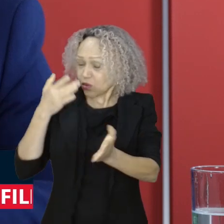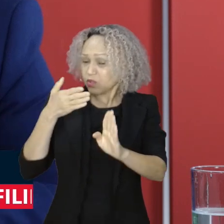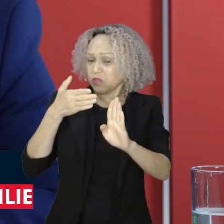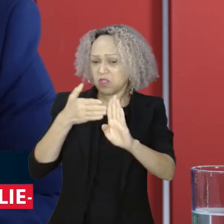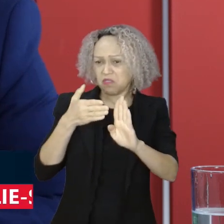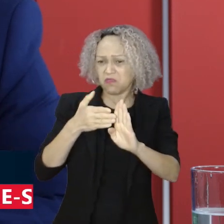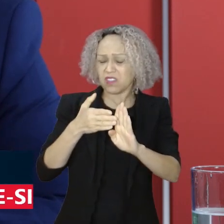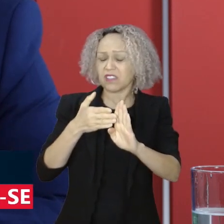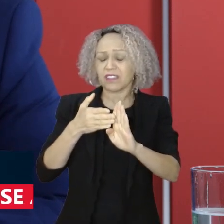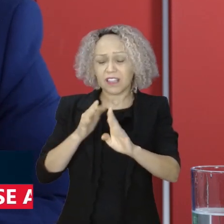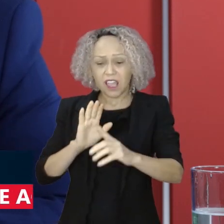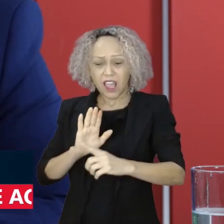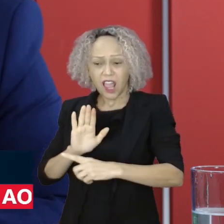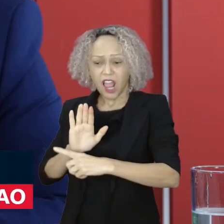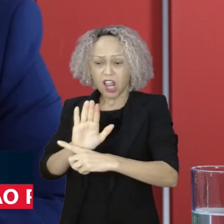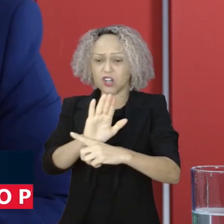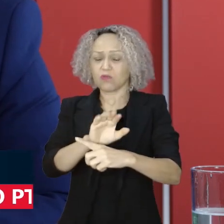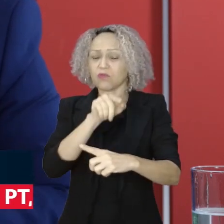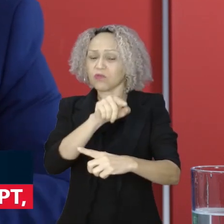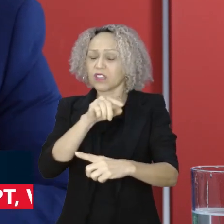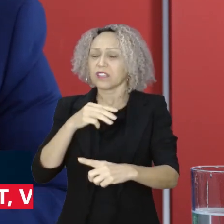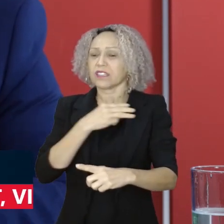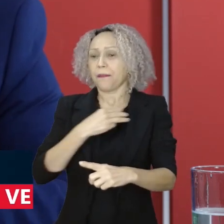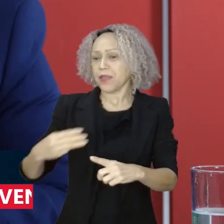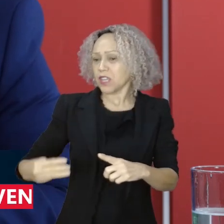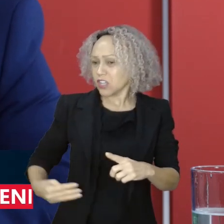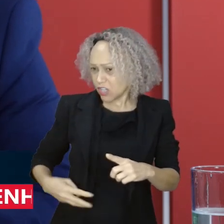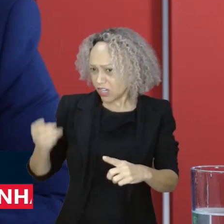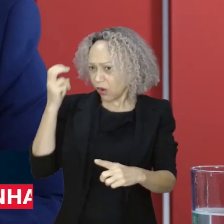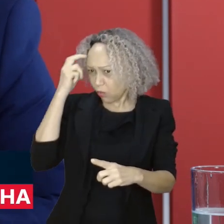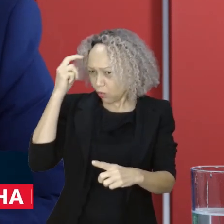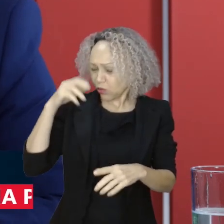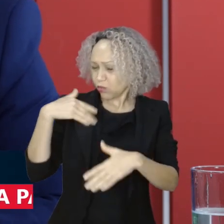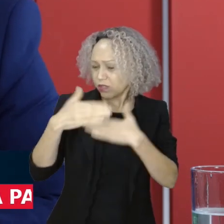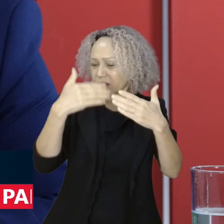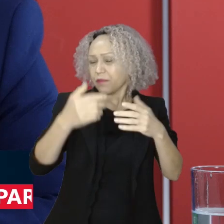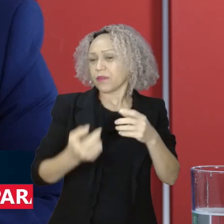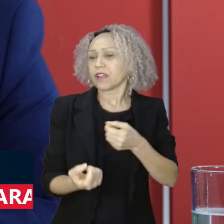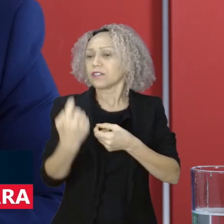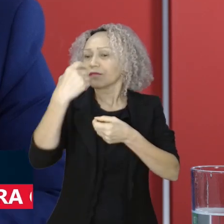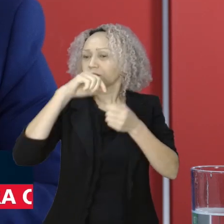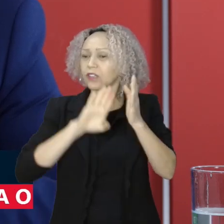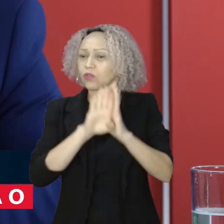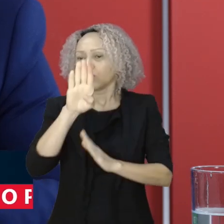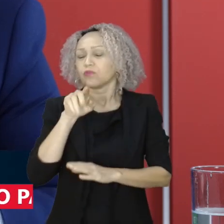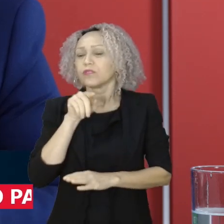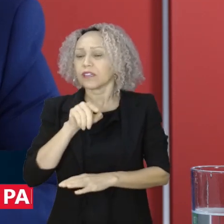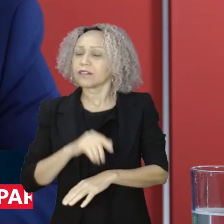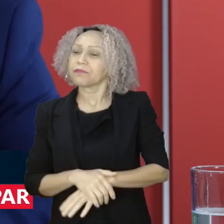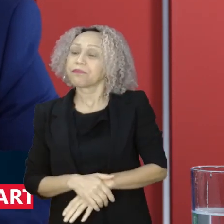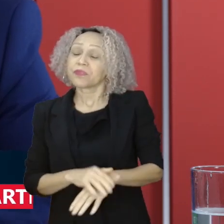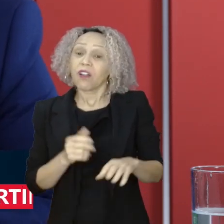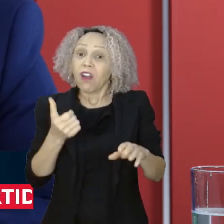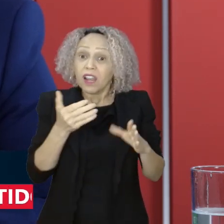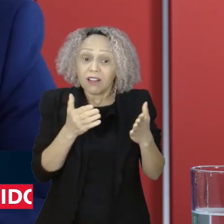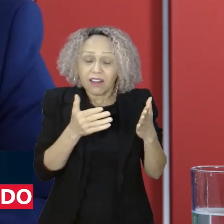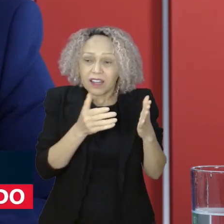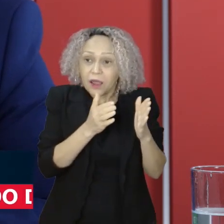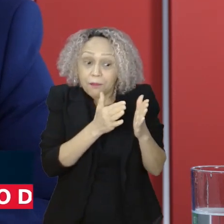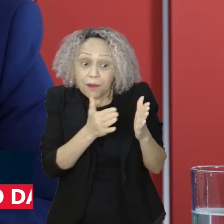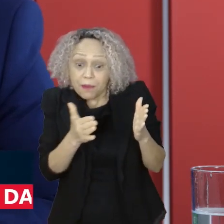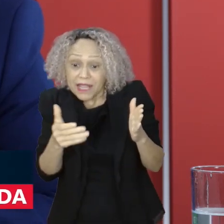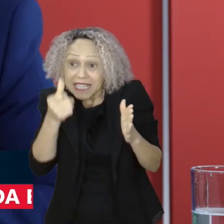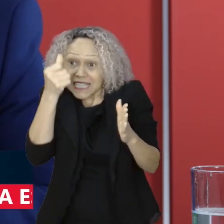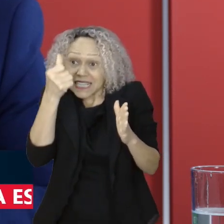auxiliando a ministra nesse trabalho de reconstrução. E hoje, 6 meses depois, né, da nossa chegada ao governo com o